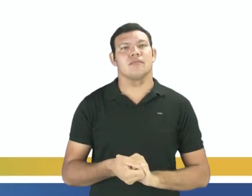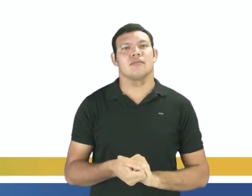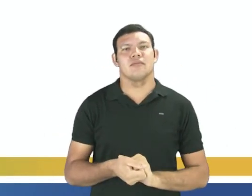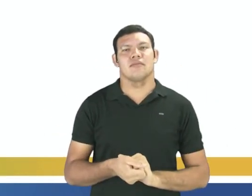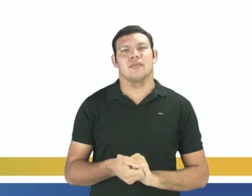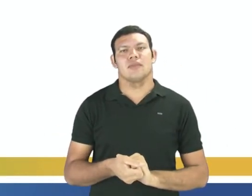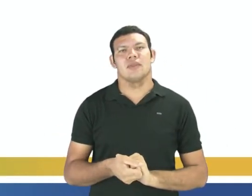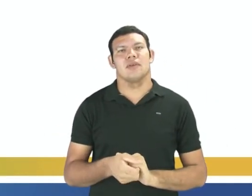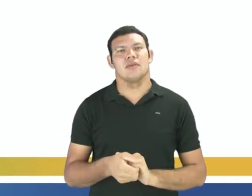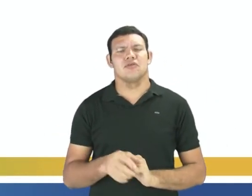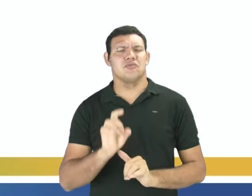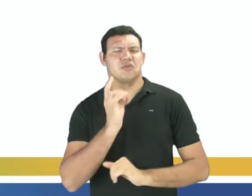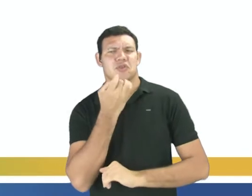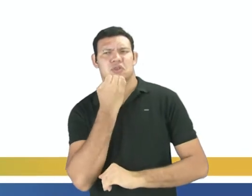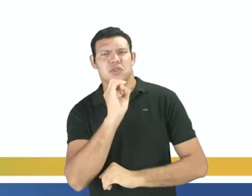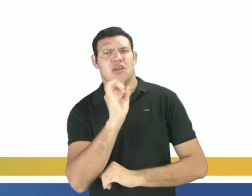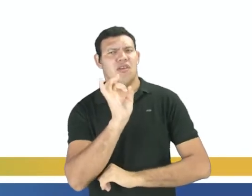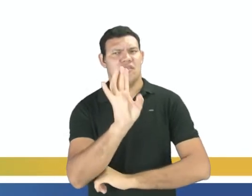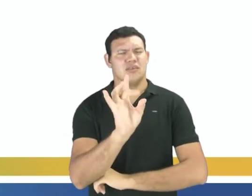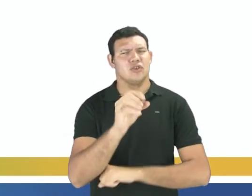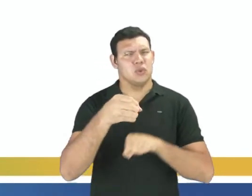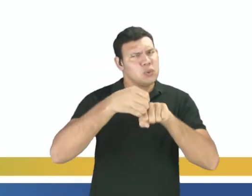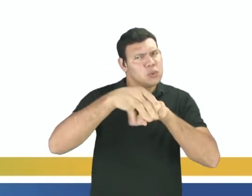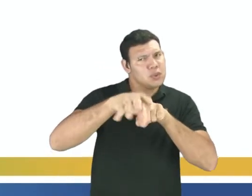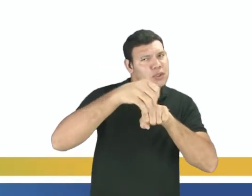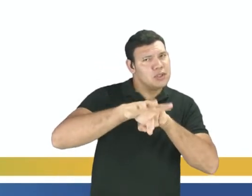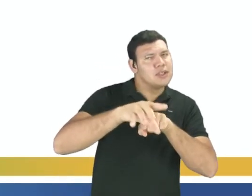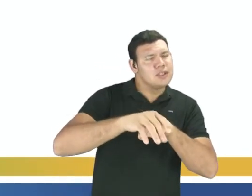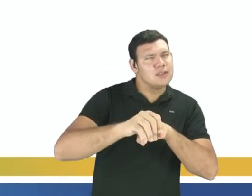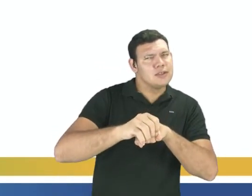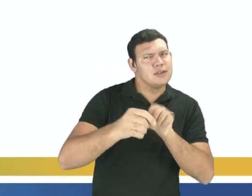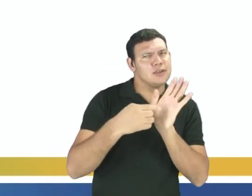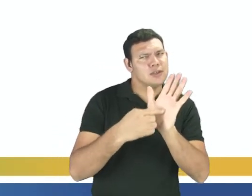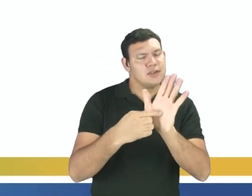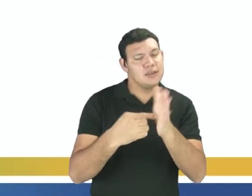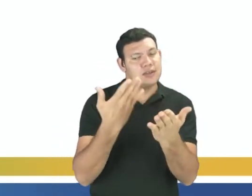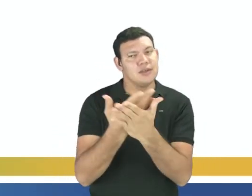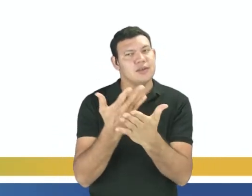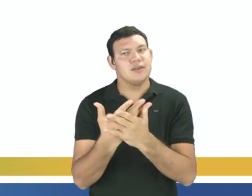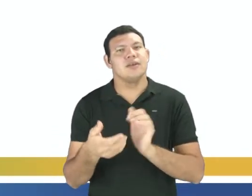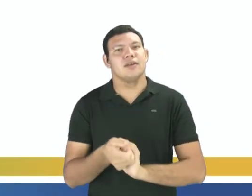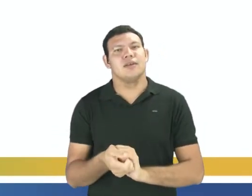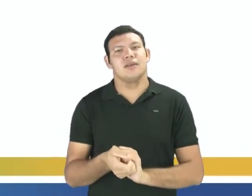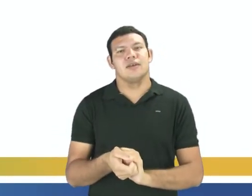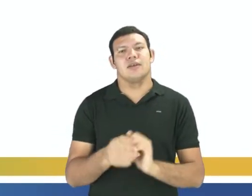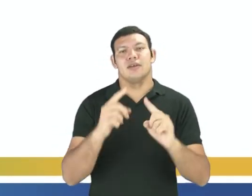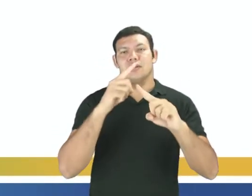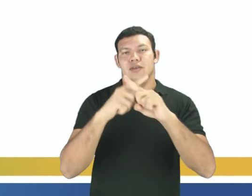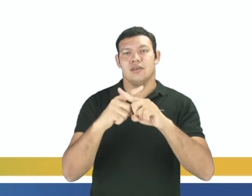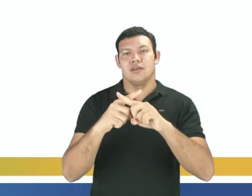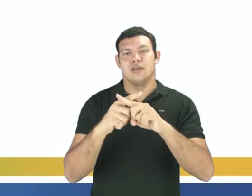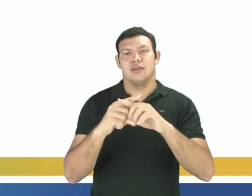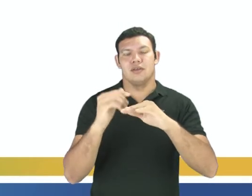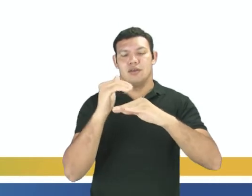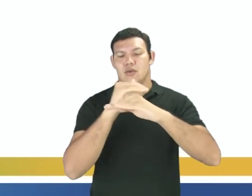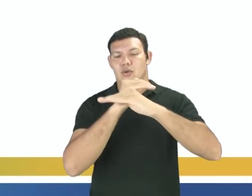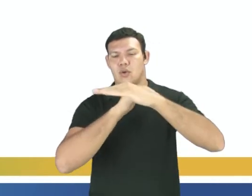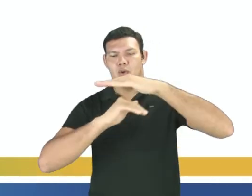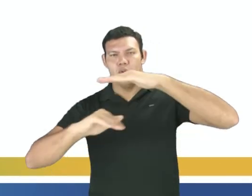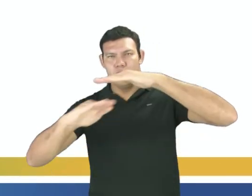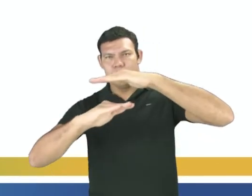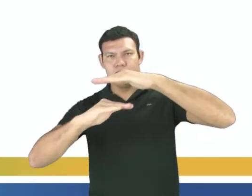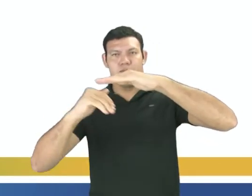não, você pode muito bem utilizar esse macete que eu te mostrei na aula de hoje, que é multiplicar o de baixo pelo de baixo e o de cima